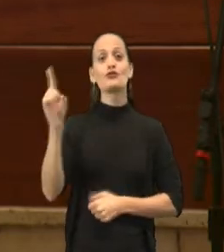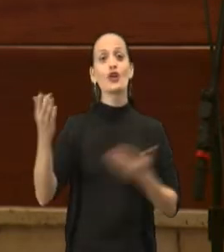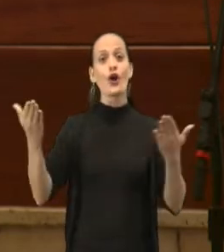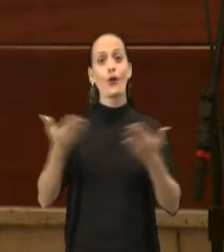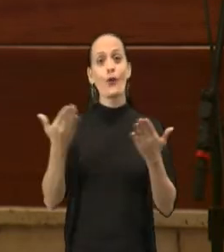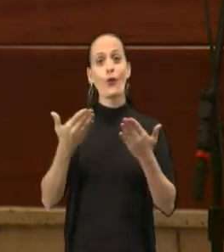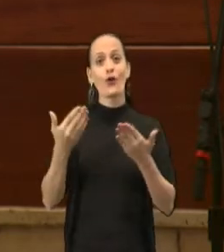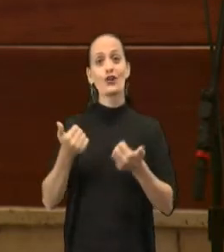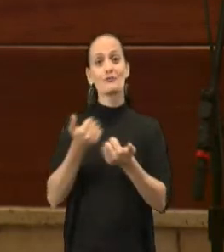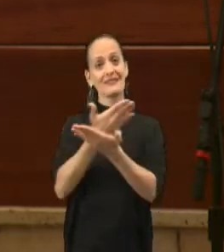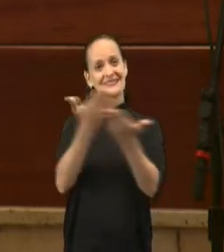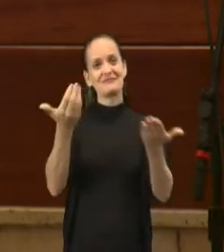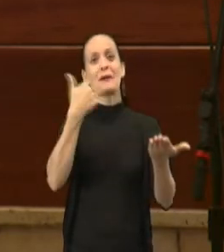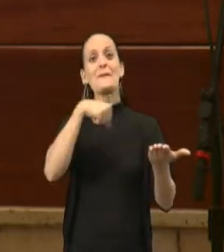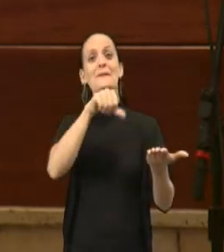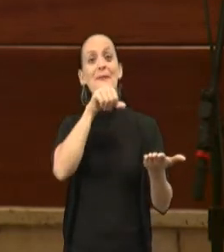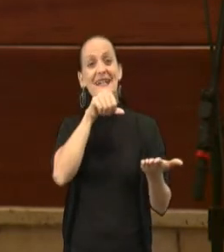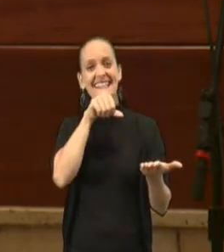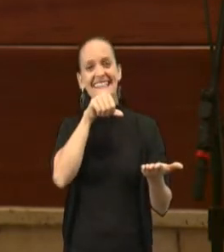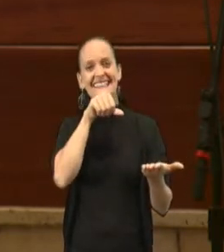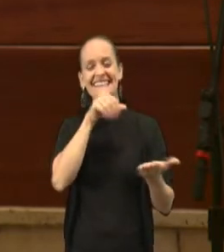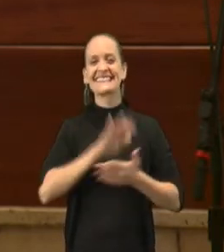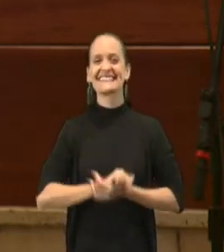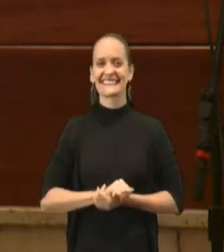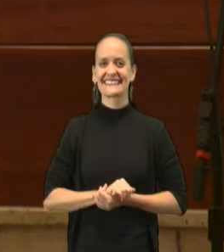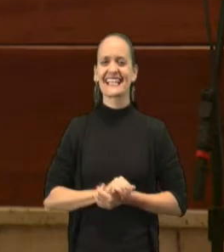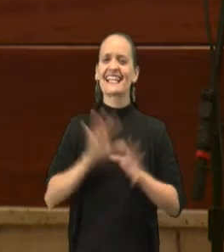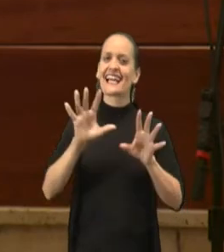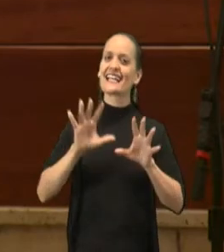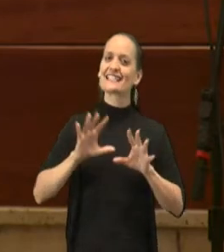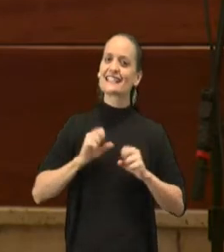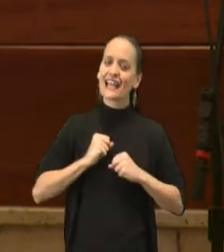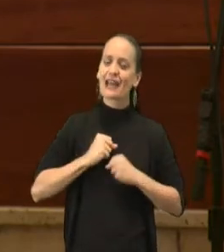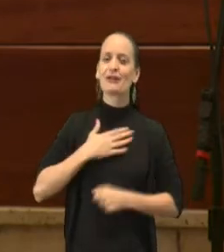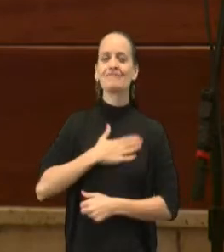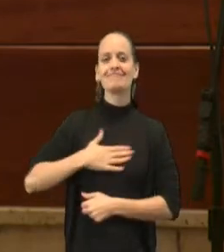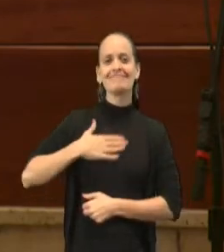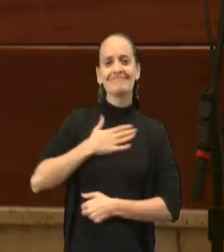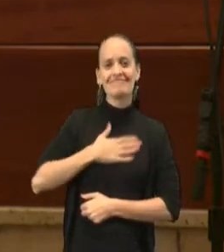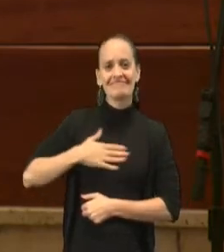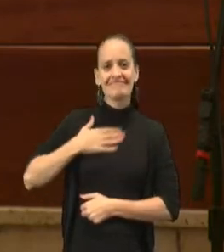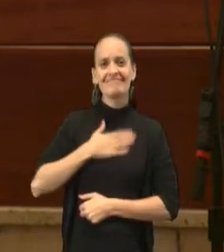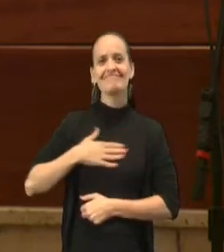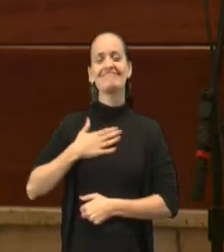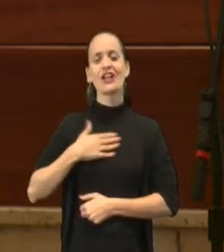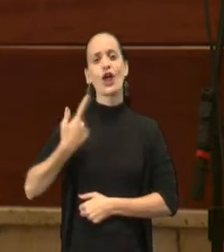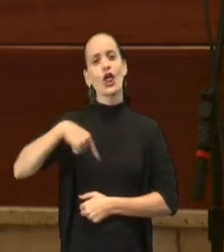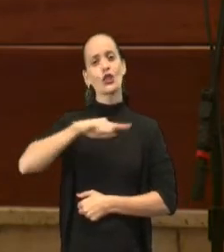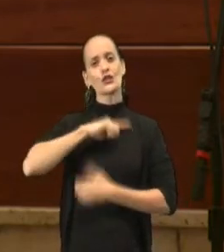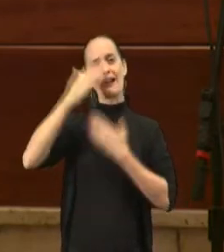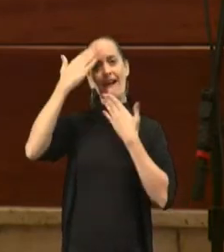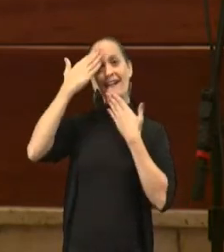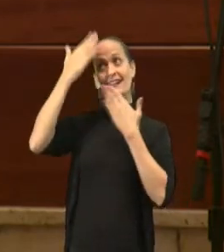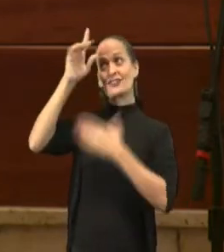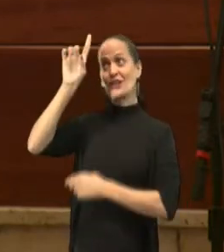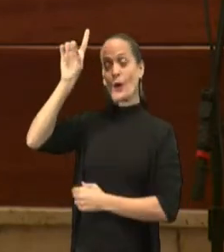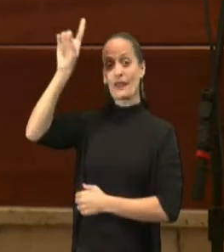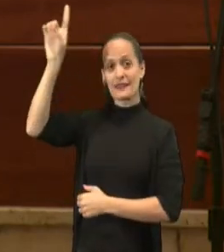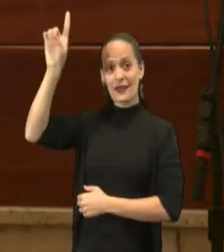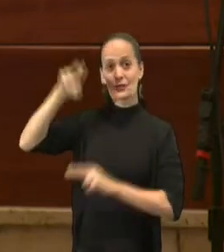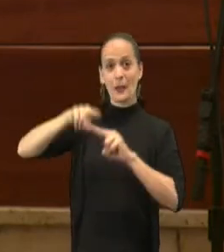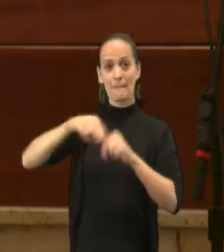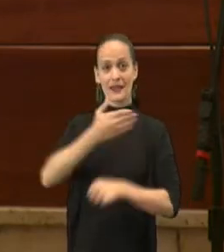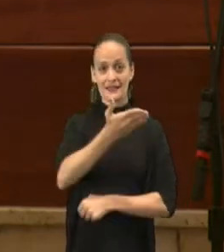também vai para as nossas queridas mamães. Recebam o nosso carinho, nosso apreço, toda a nossa gratidão ao Senhor por estas